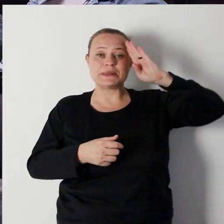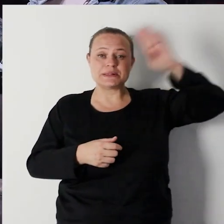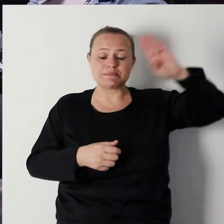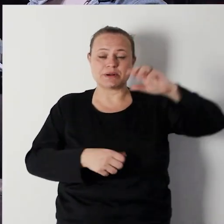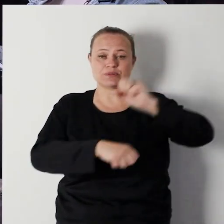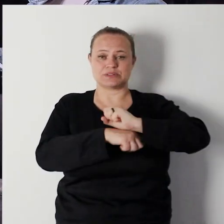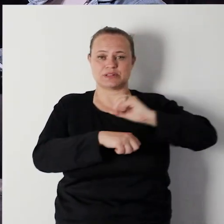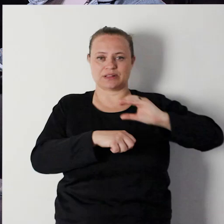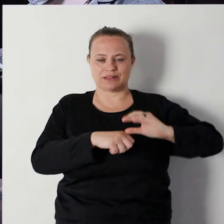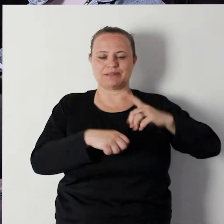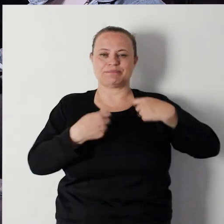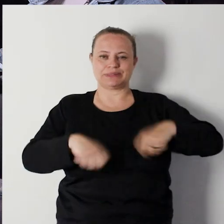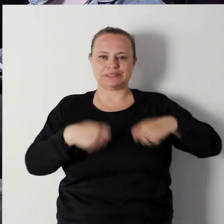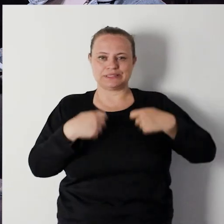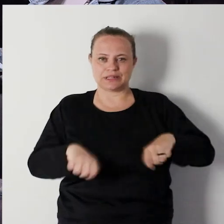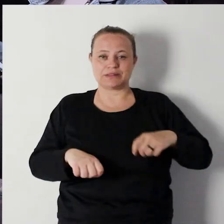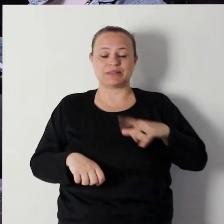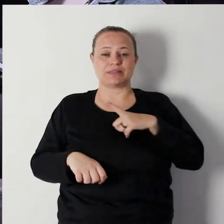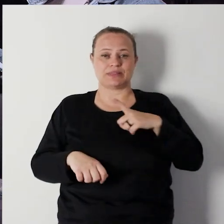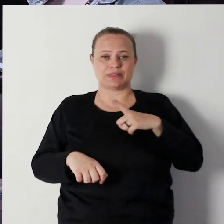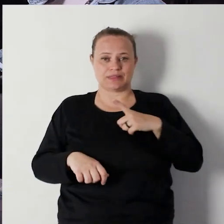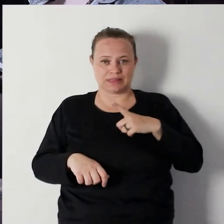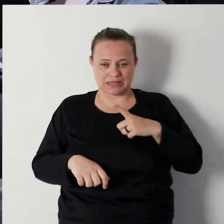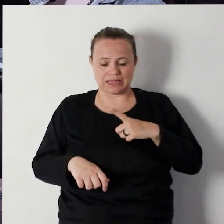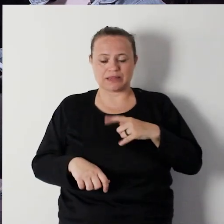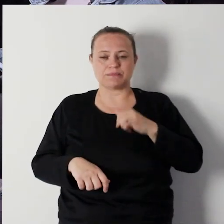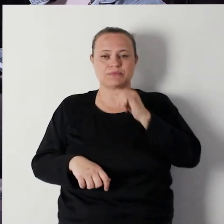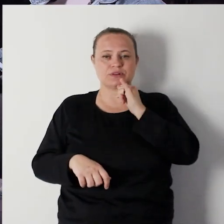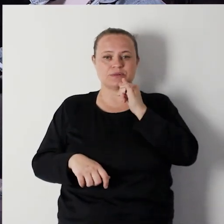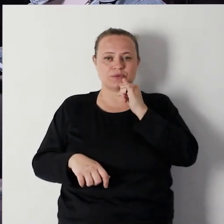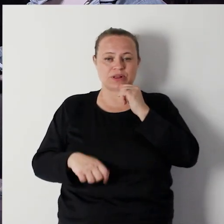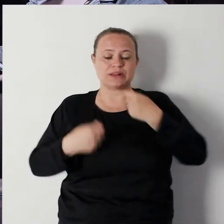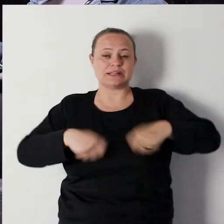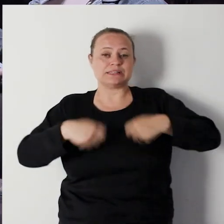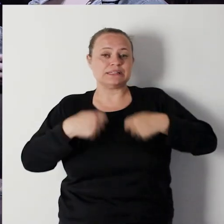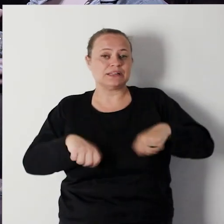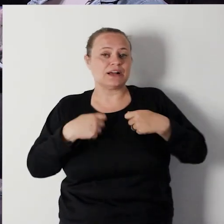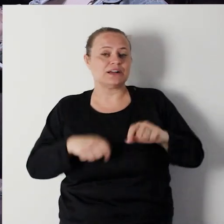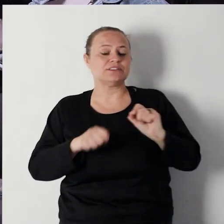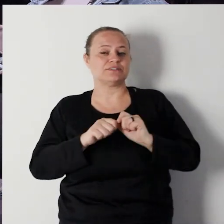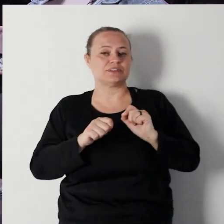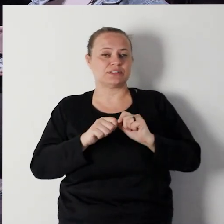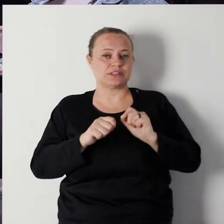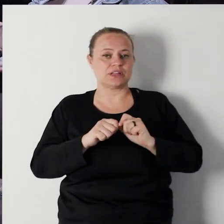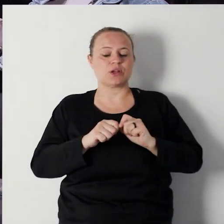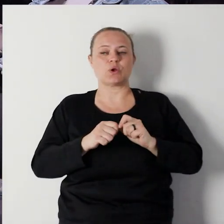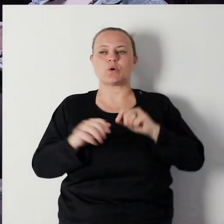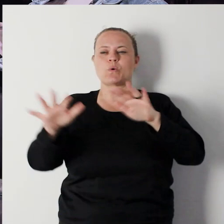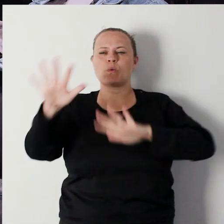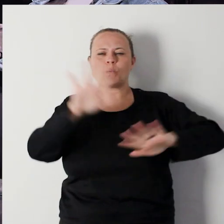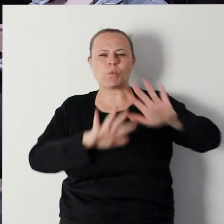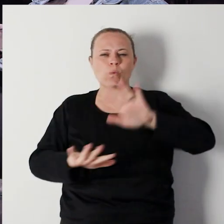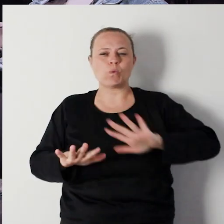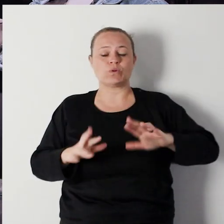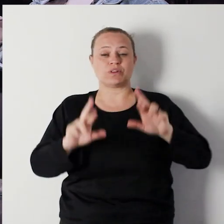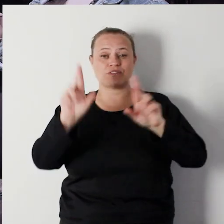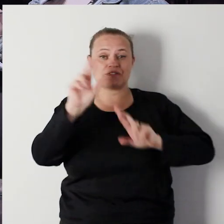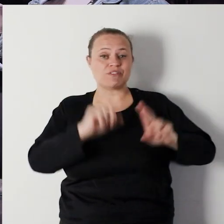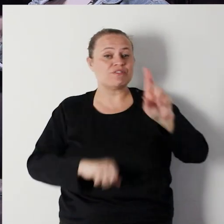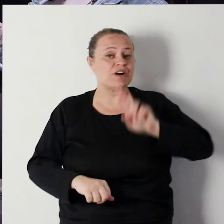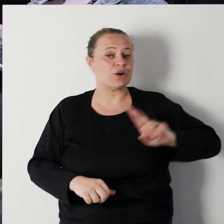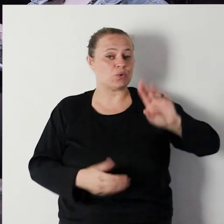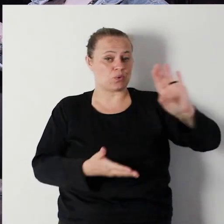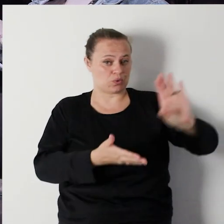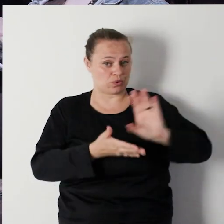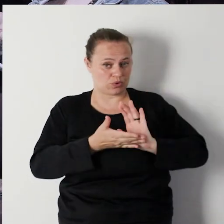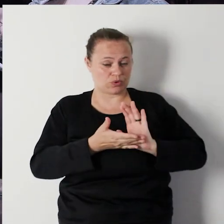mas principalmente em Santa Catarina, nesse momento a gente está atravessando essa necessidade, porque existe, como você falou, existe a necessidade da gente